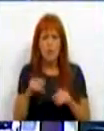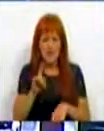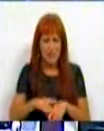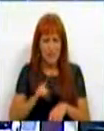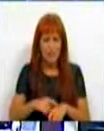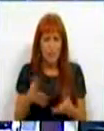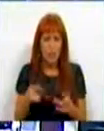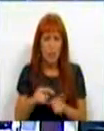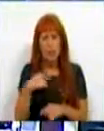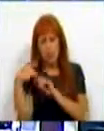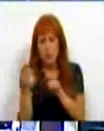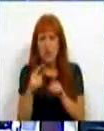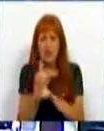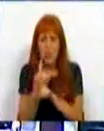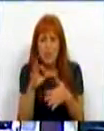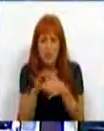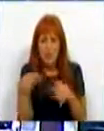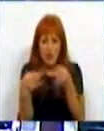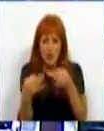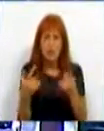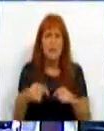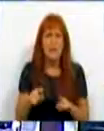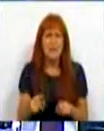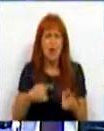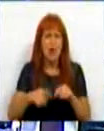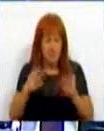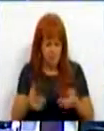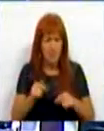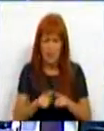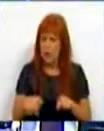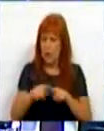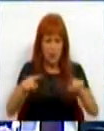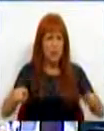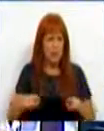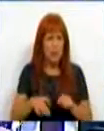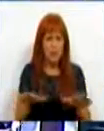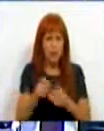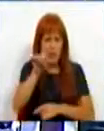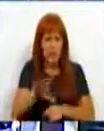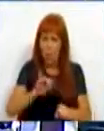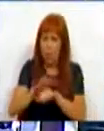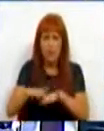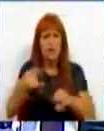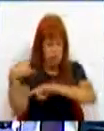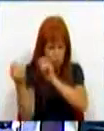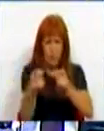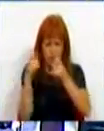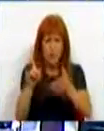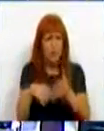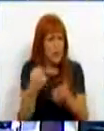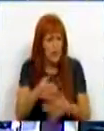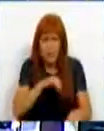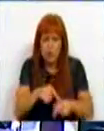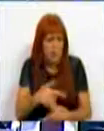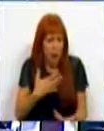tempo para discutir as questões da justiça, mas seguramente nós teremos espaço ao nível da primeira comissão ou outro nível para discutir sempre com os seus